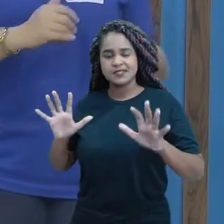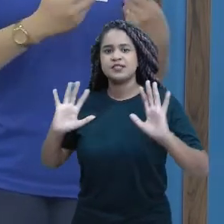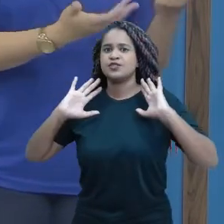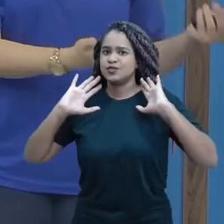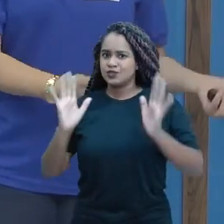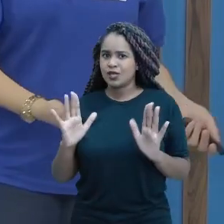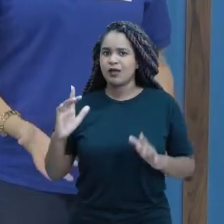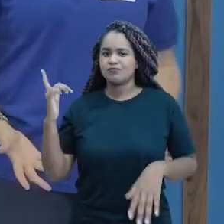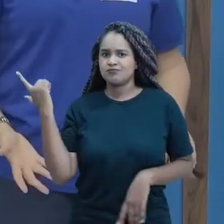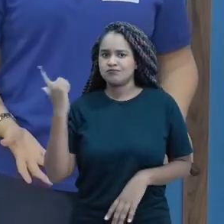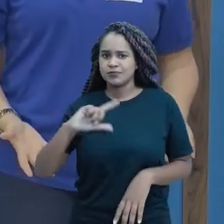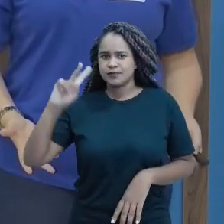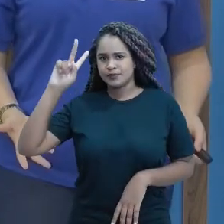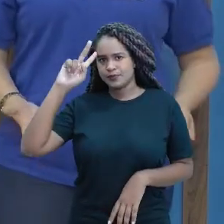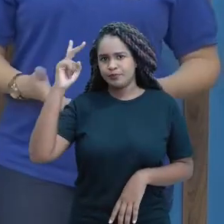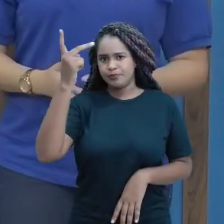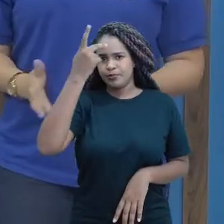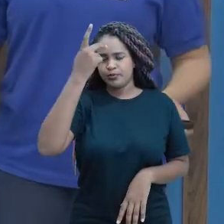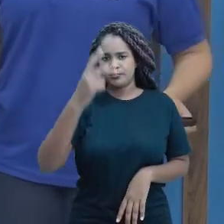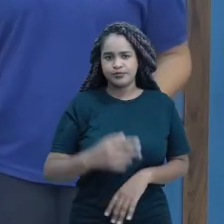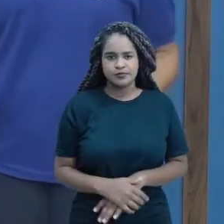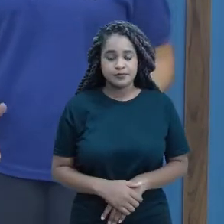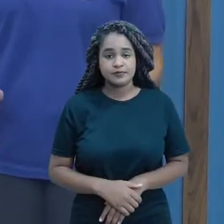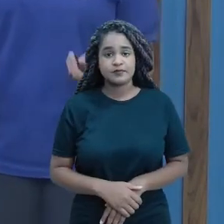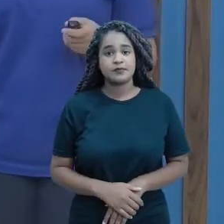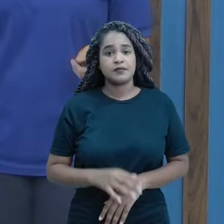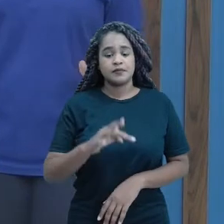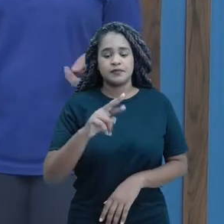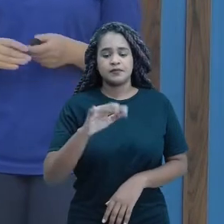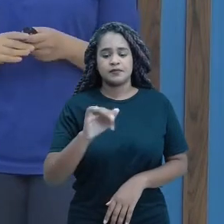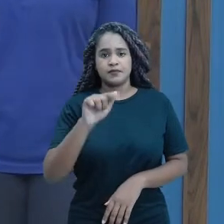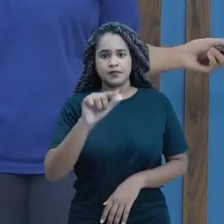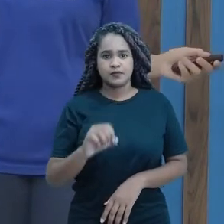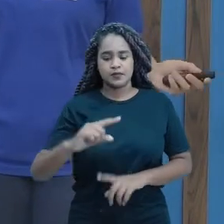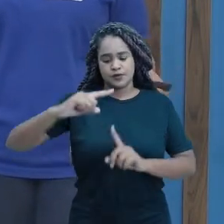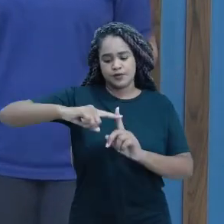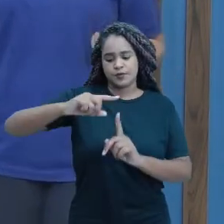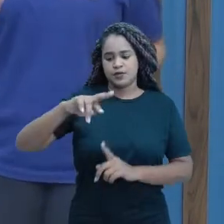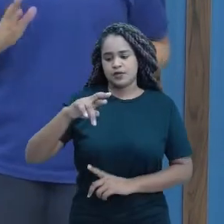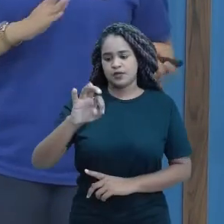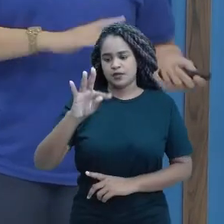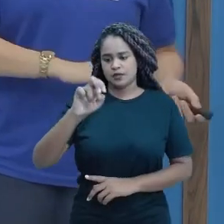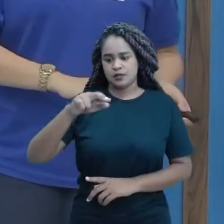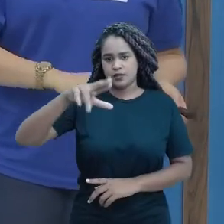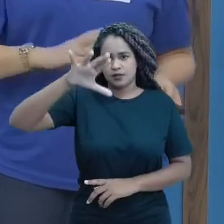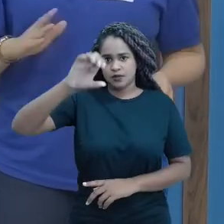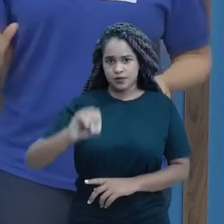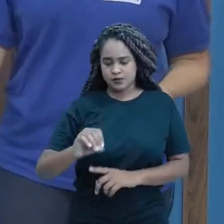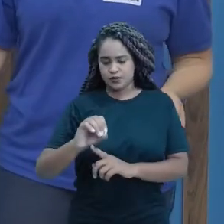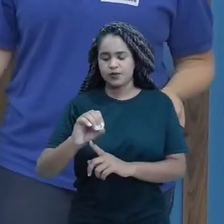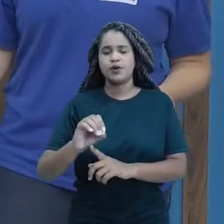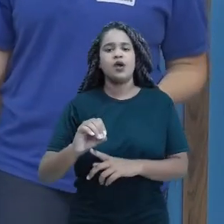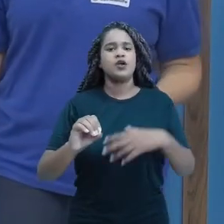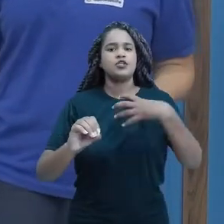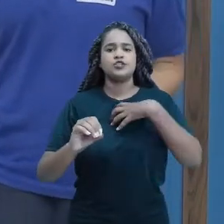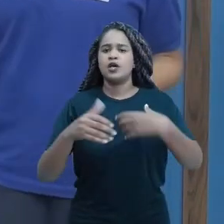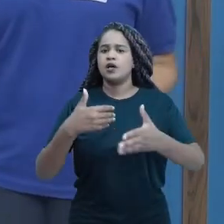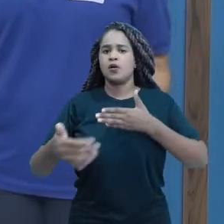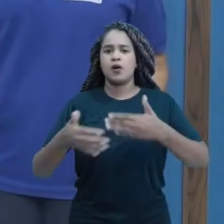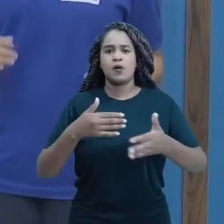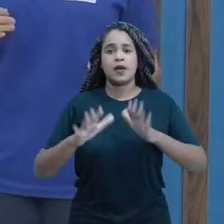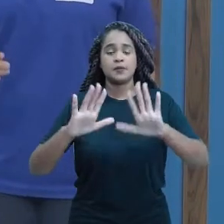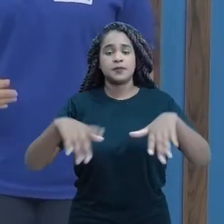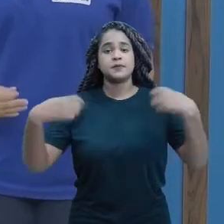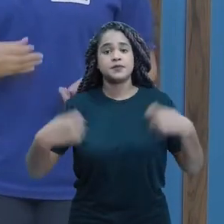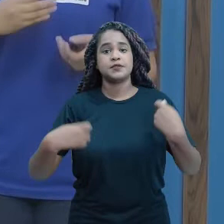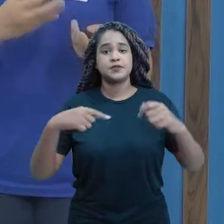influenciando diretamente no exemplo, né? Um triângulo retângulo, ele vai ser um triângulo retângulo independente do jeito que ele vier.